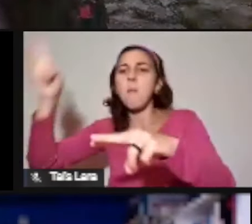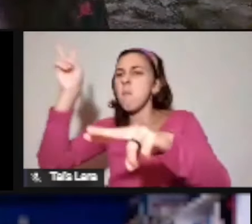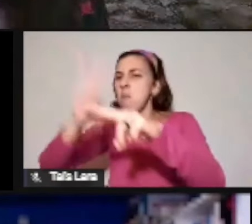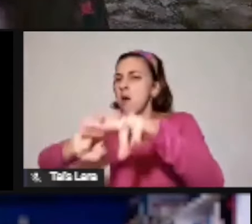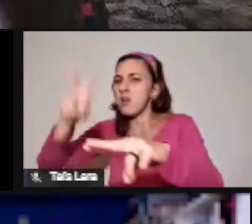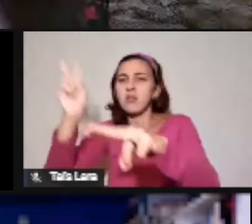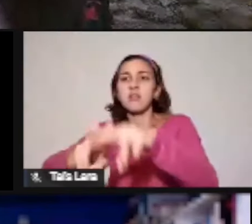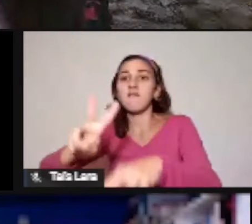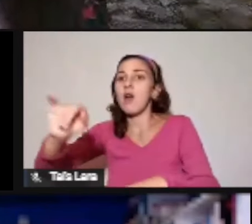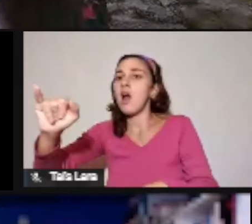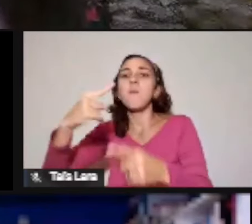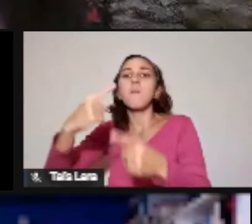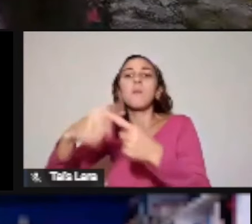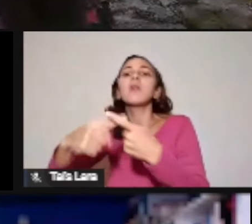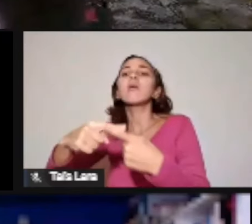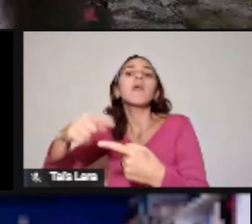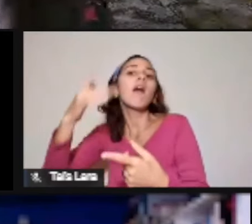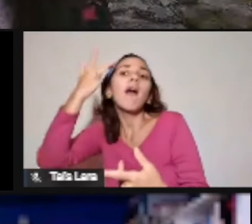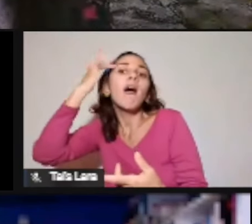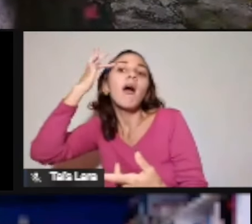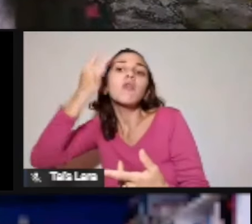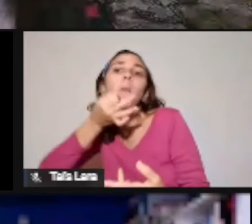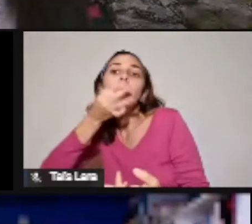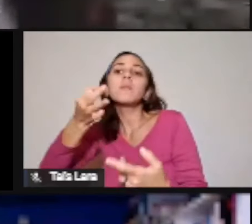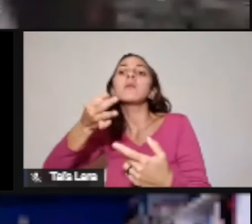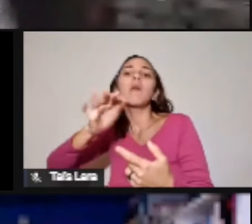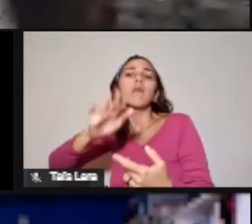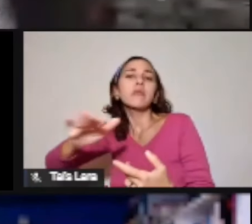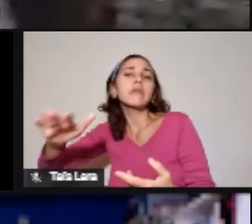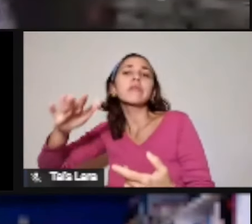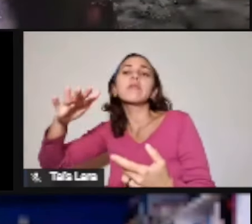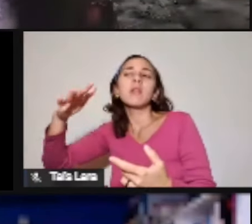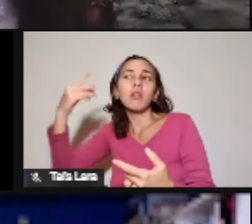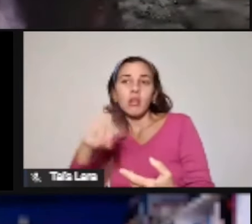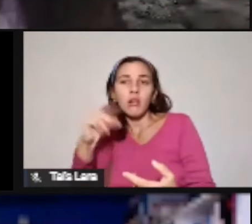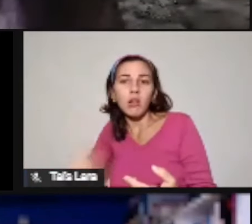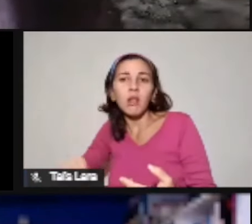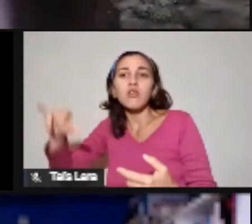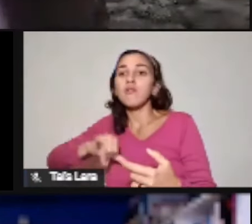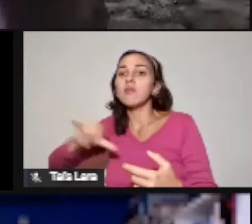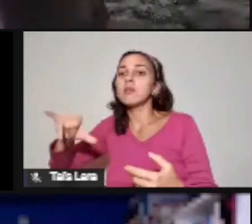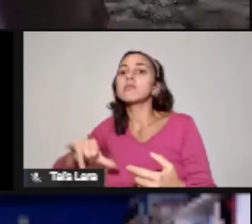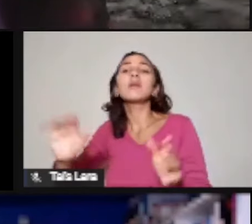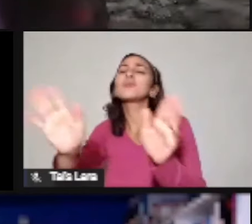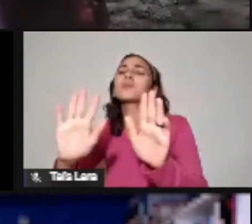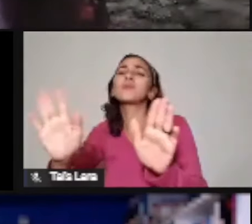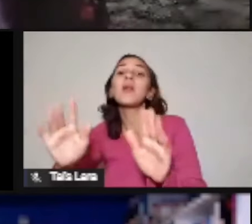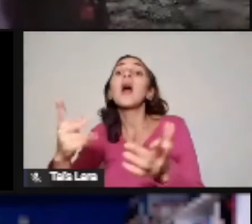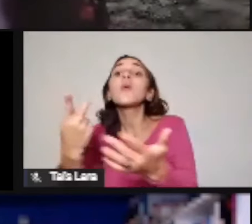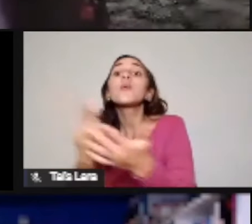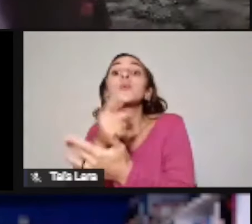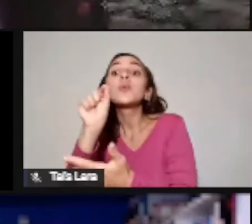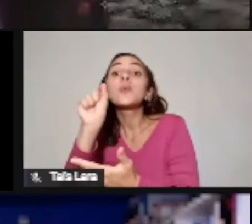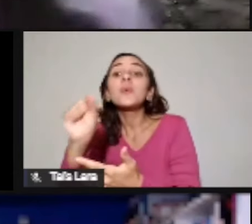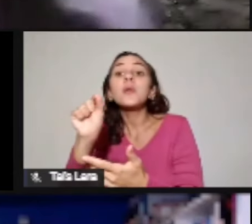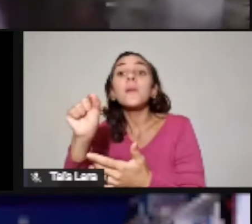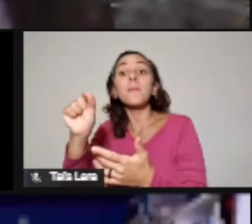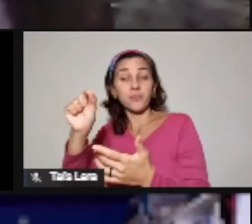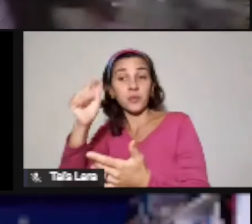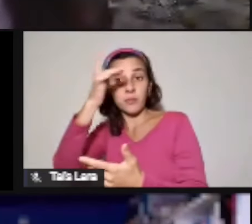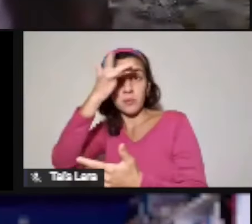apanhando. Na verdade, vai ser feita uma visita. O conselheiro, a conselheira ou assistente social vai chegar na casa, perguntar